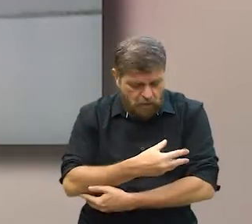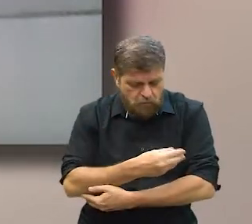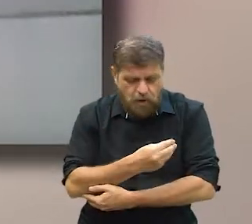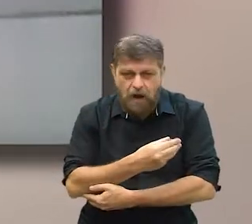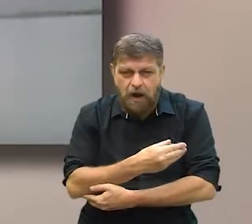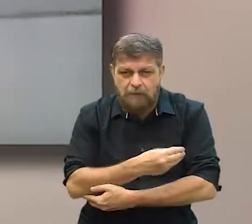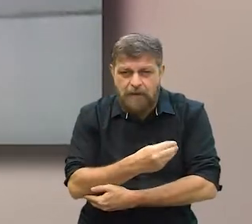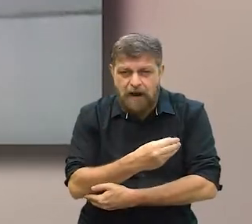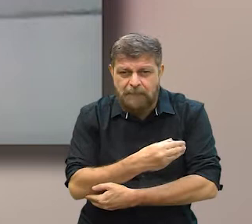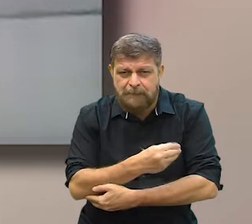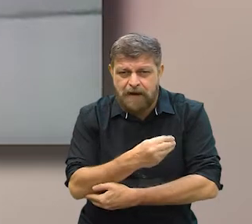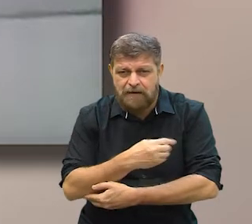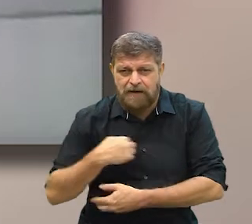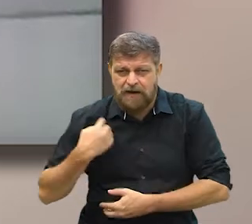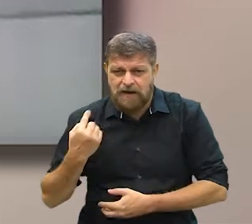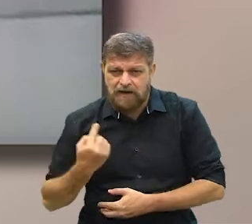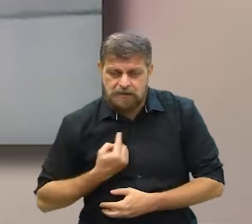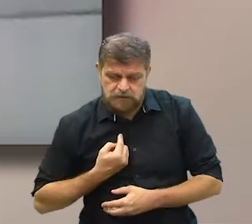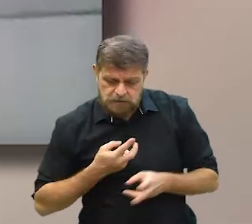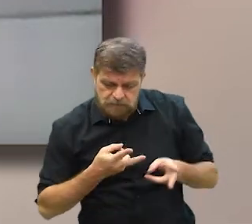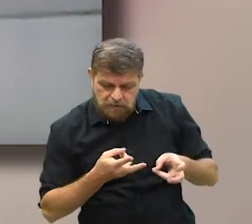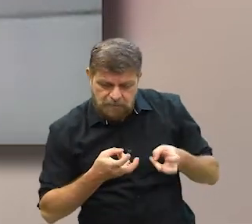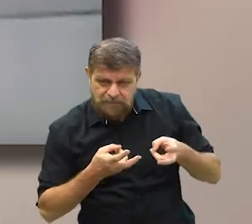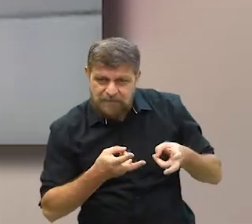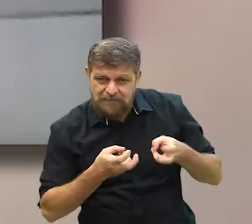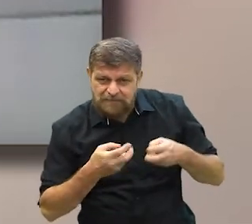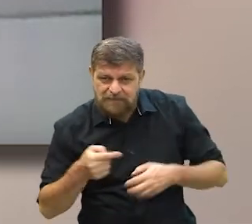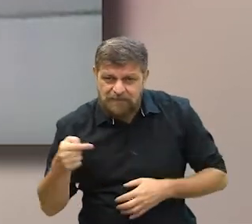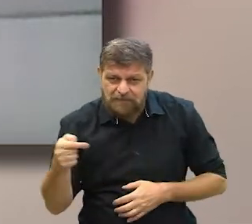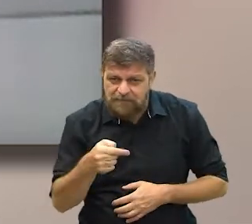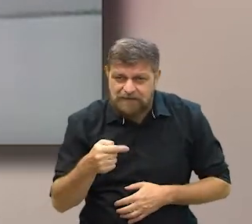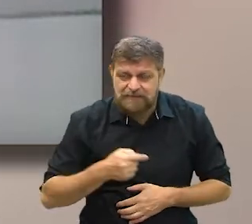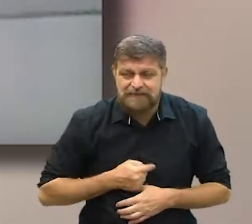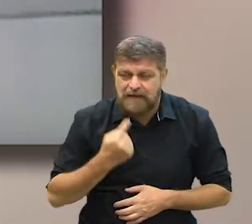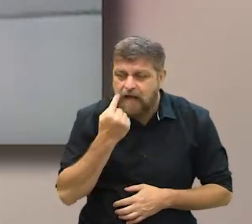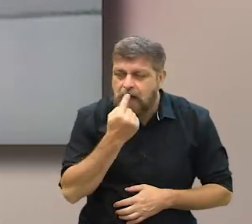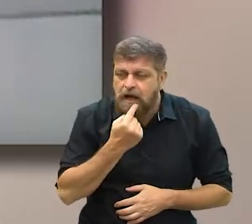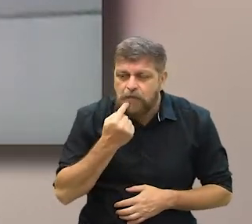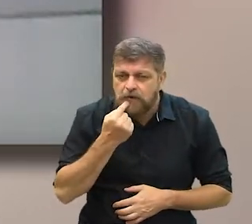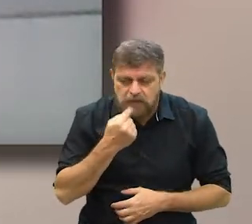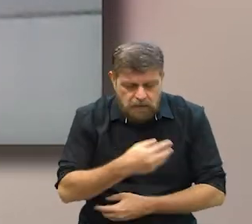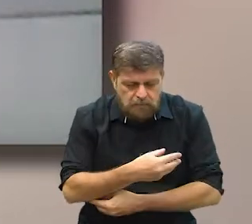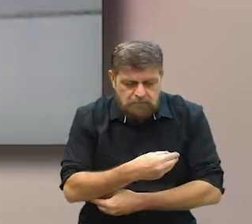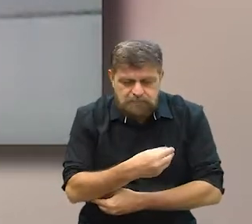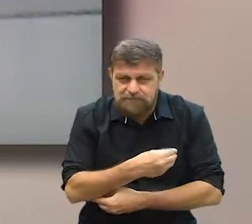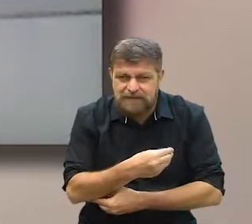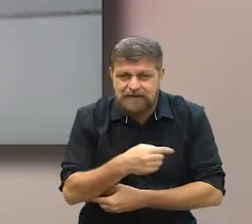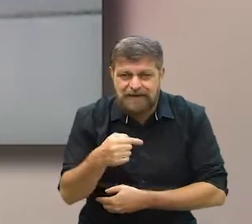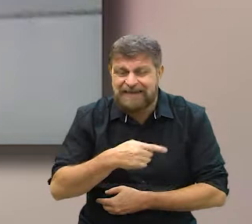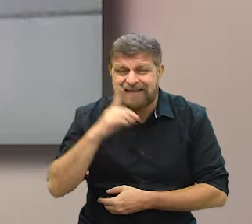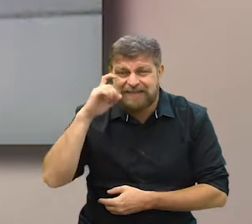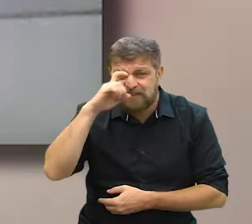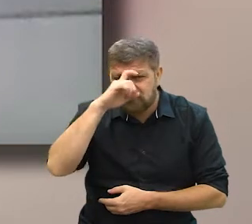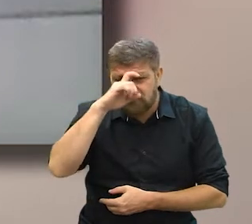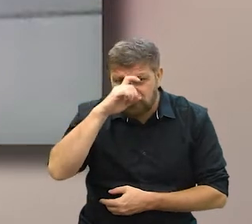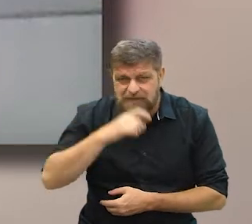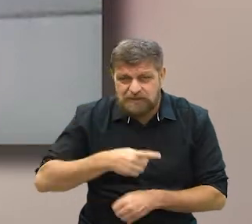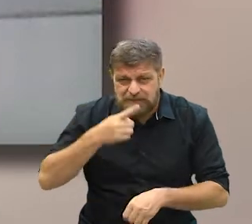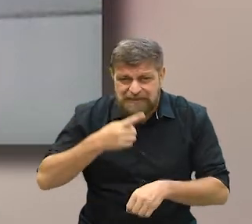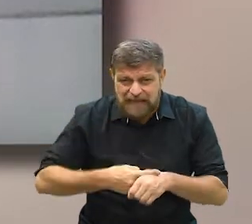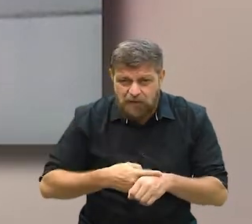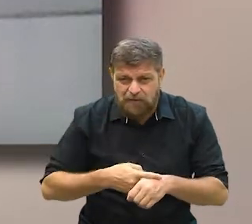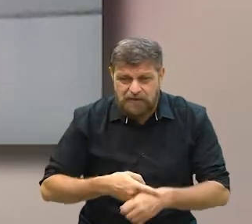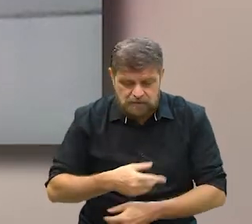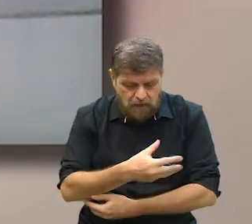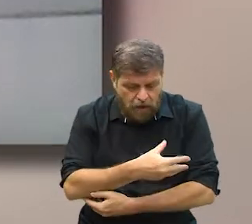da deglutição, e no caso aqui da amamentação, o que nos interessa é a disfagia da fase oral. Quer